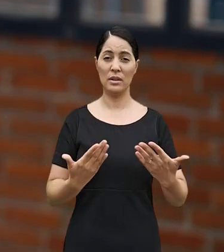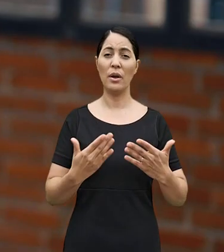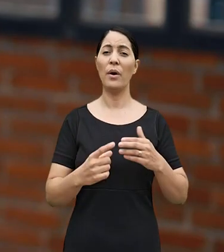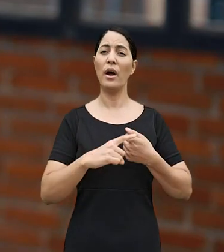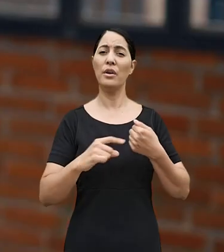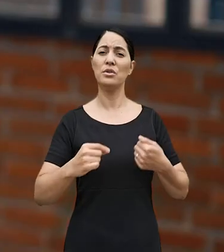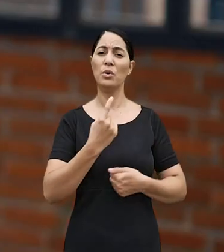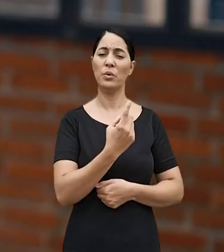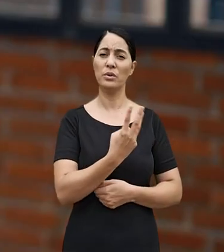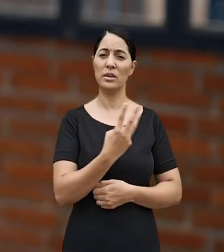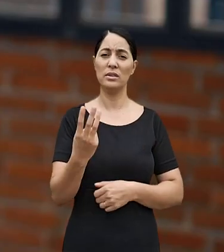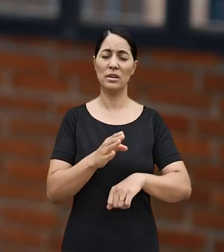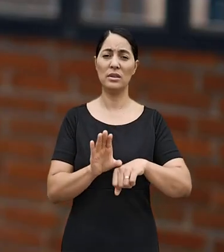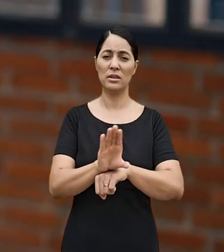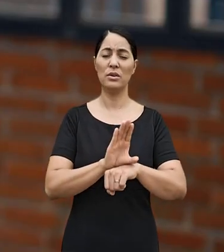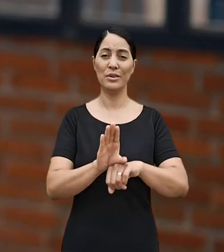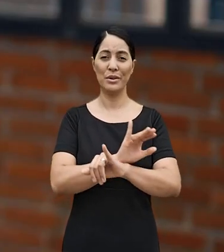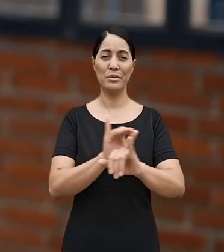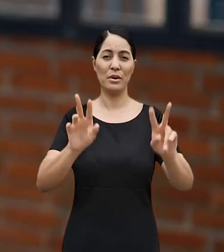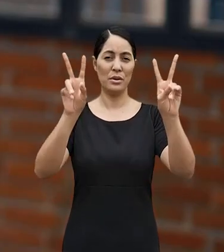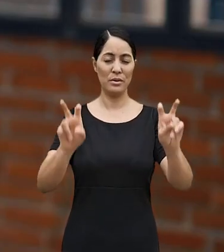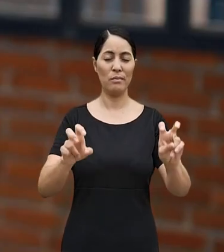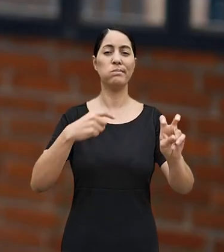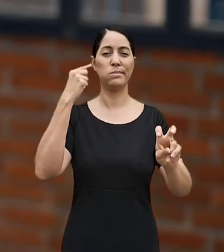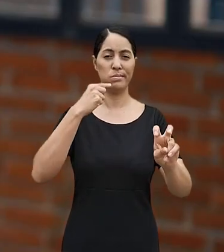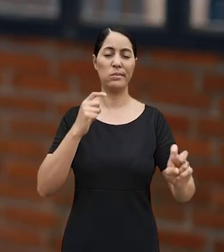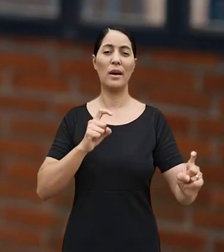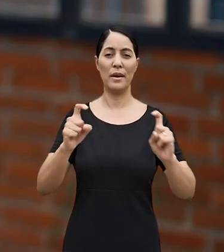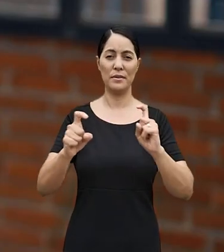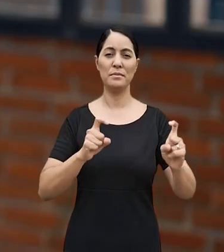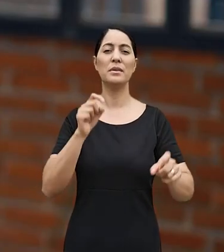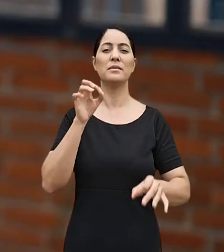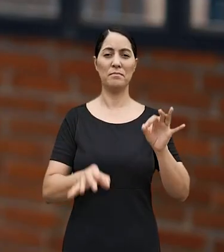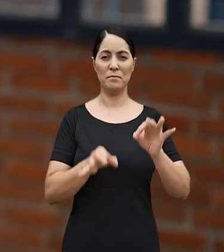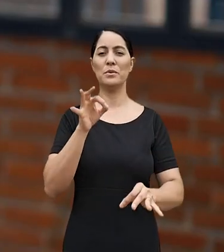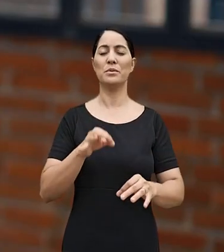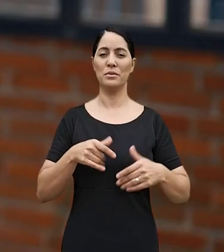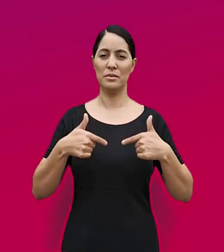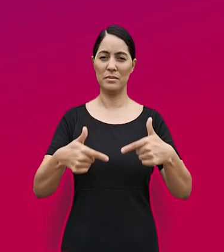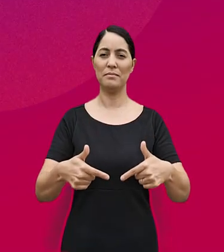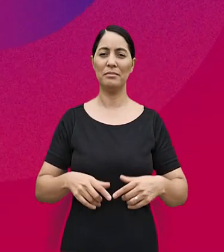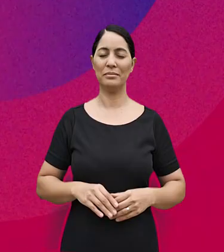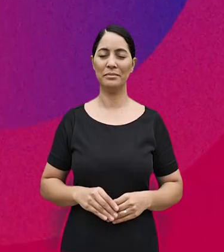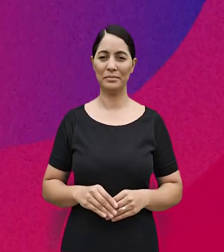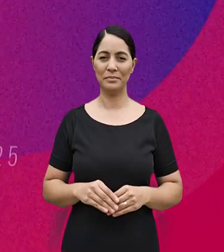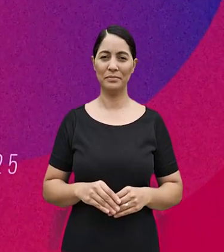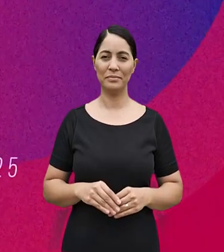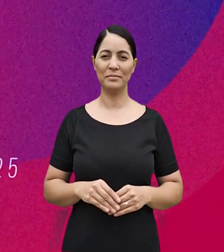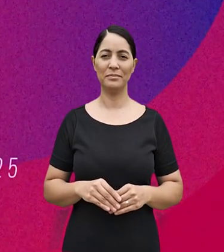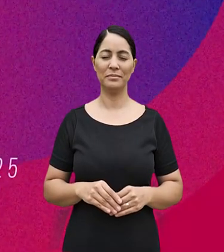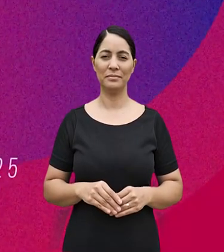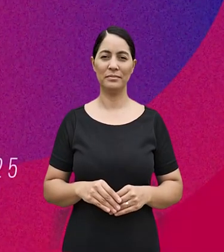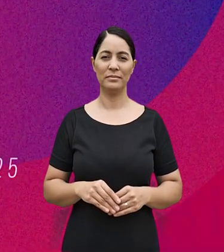Constituição, que tornou indispensável a figura do advogado para a administração e justiça.